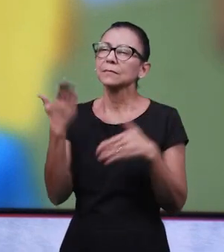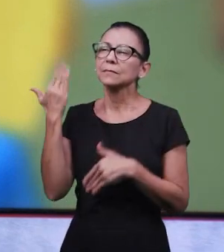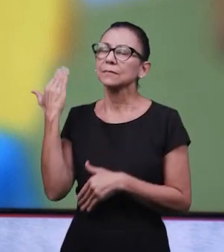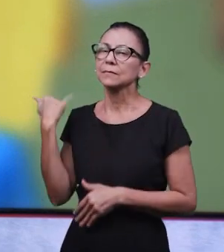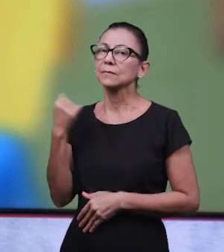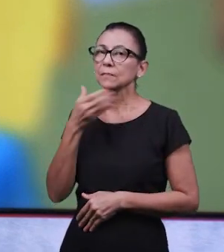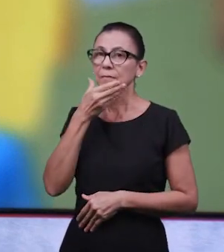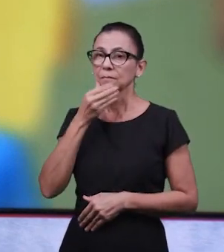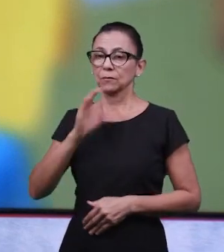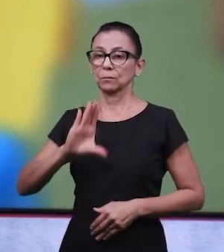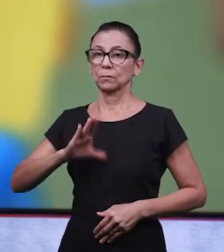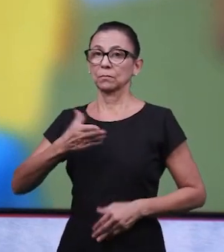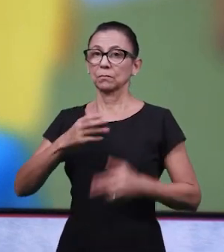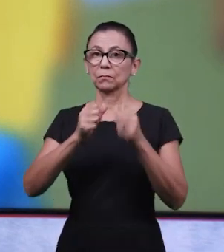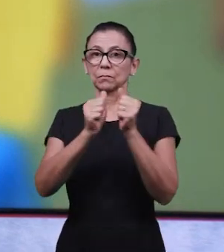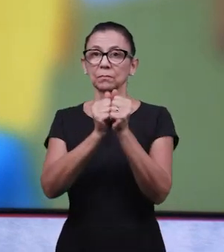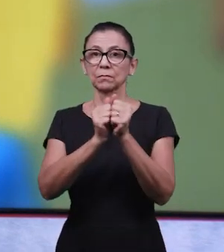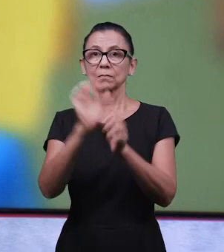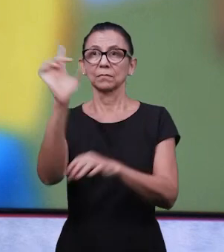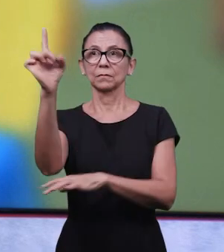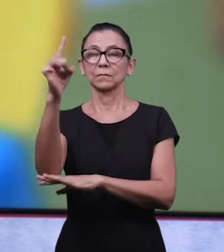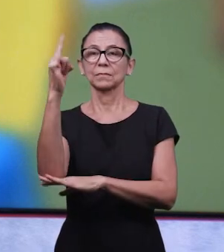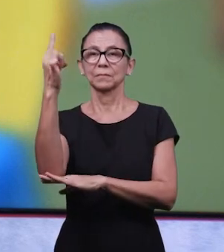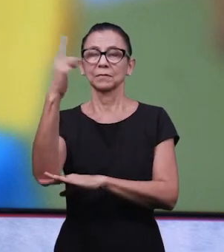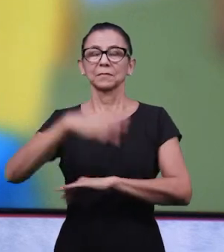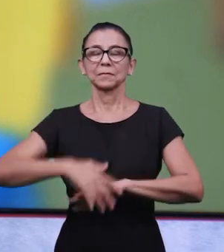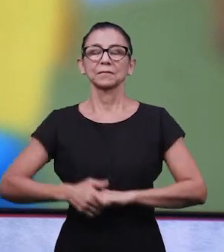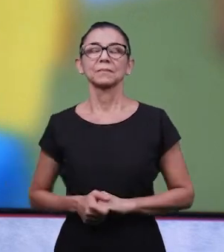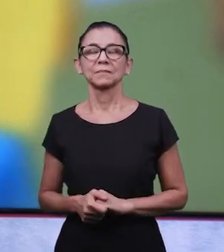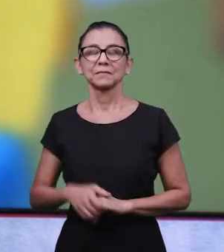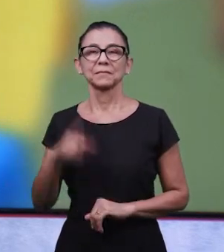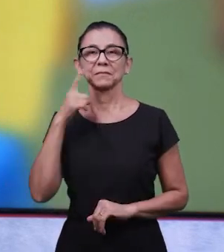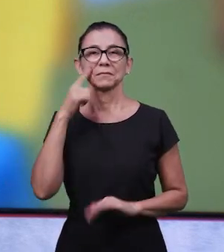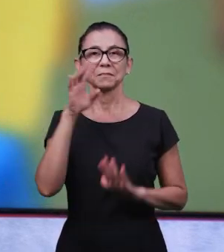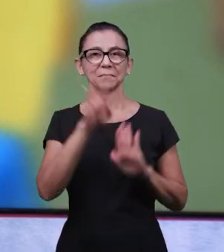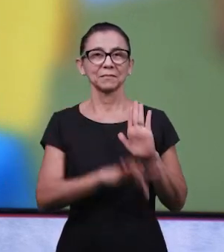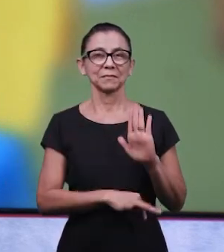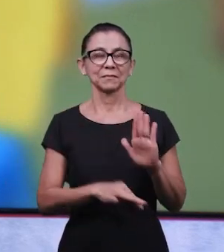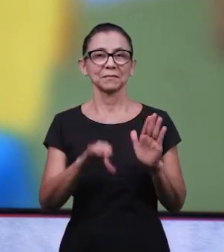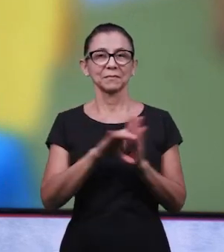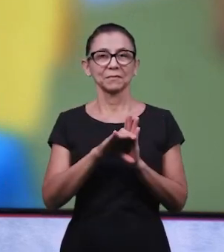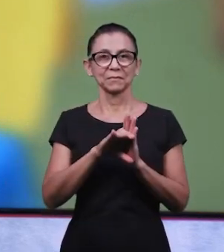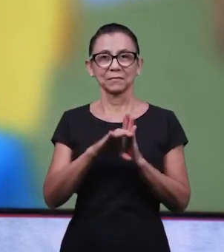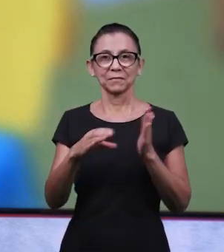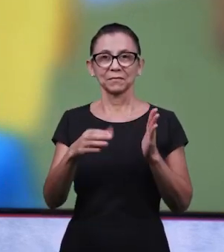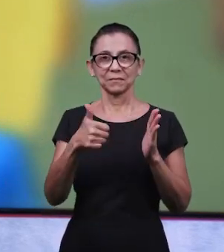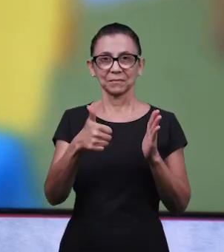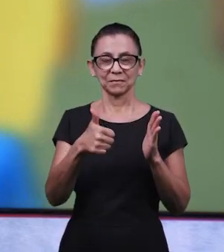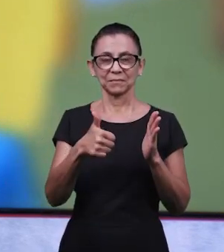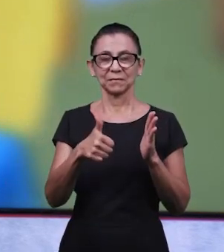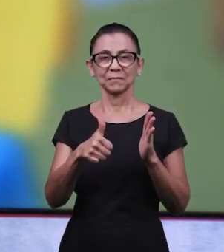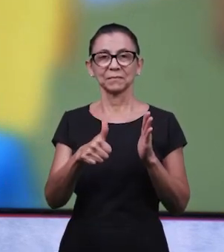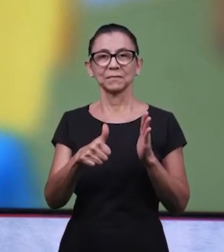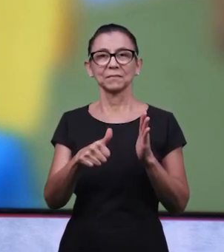vamos entender que o Senhor quer nos usar na sua obra como